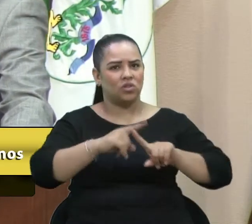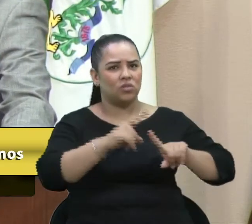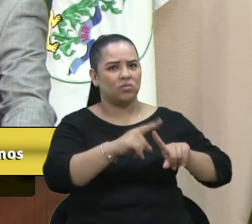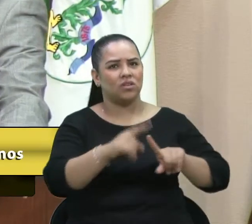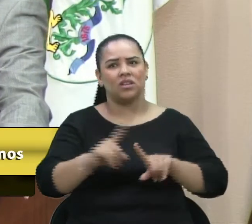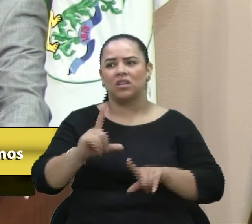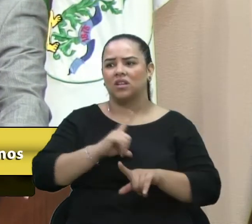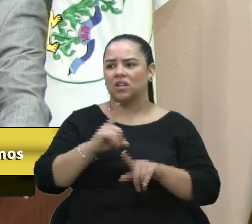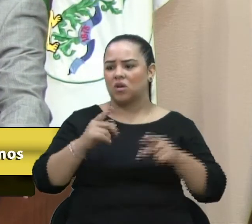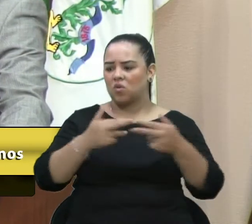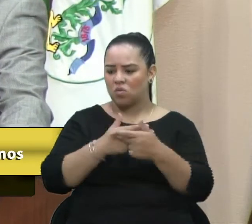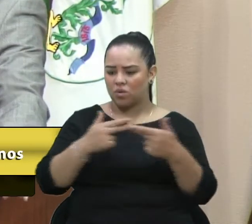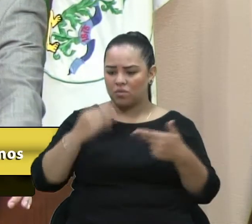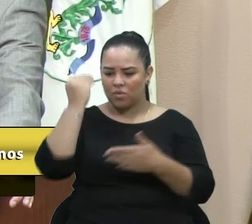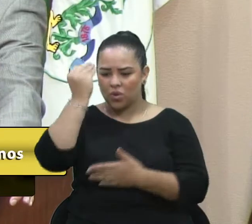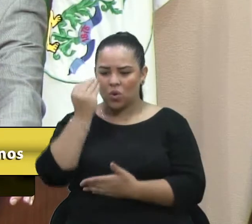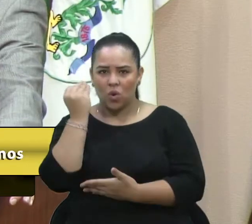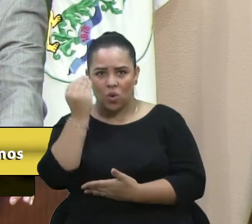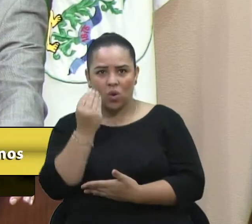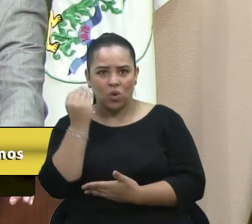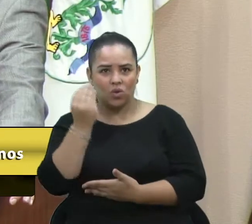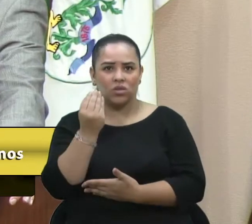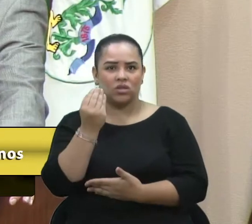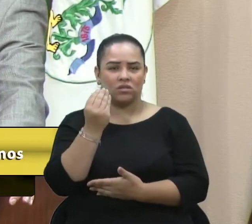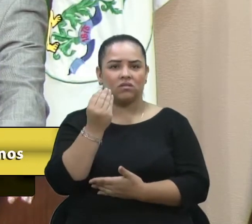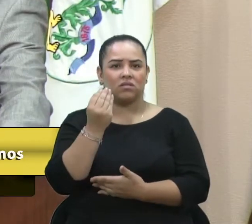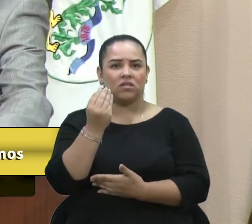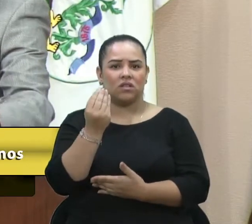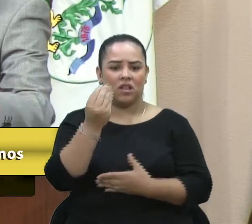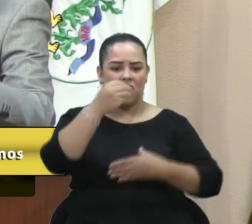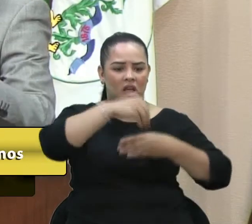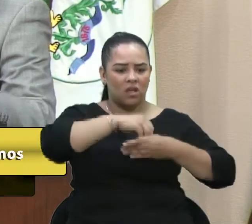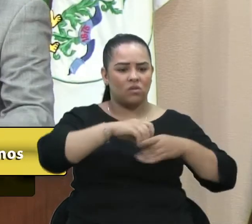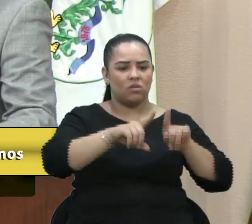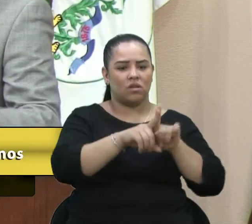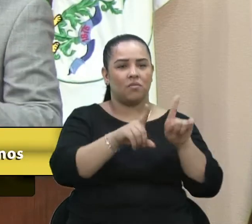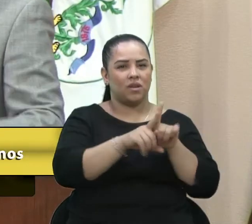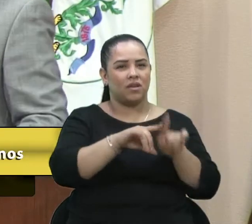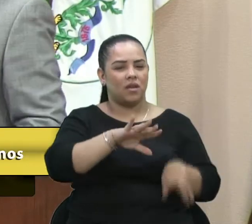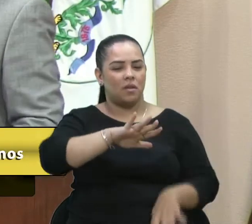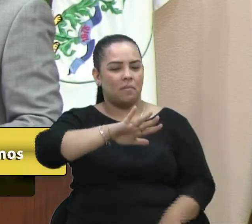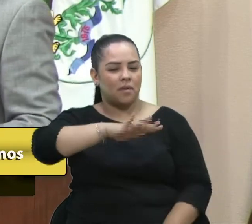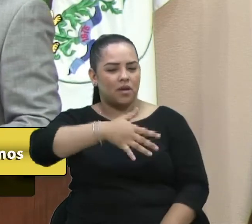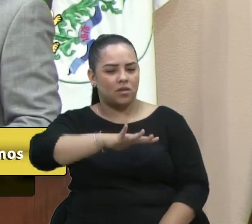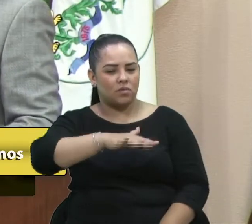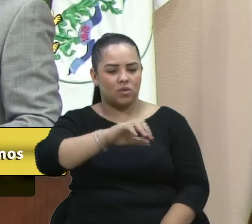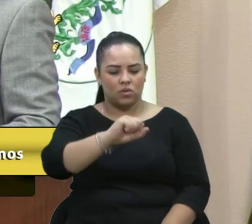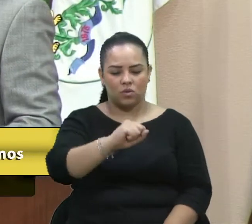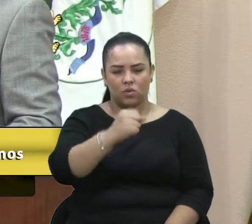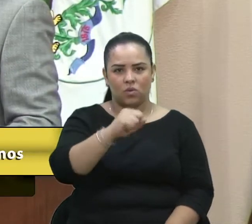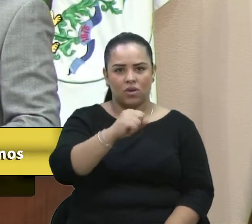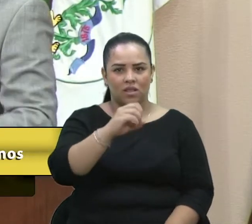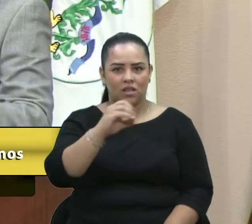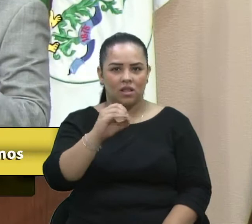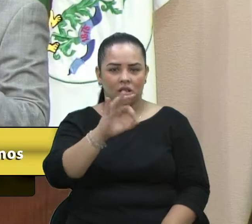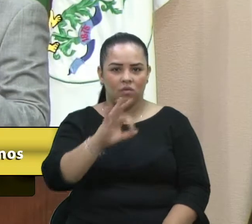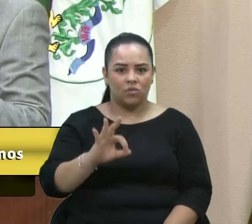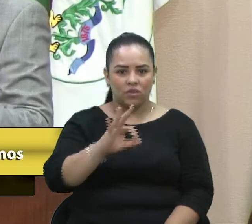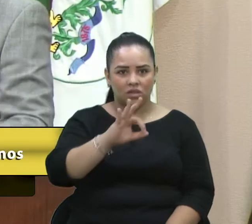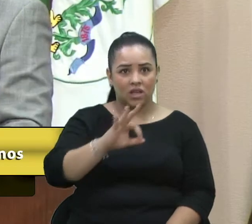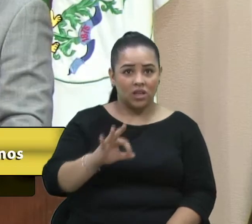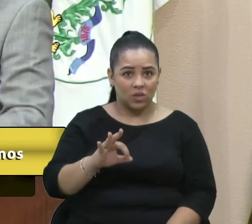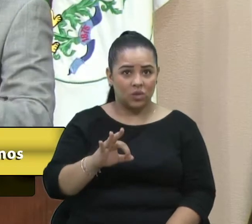aspectos psicológicos e sexuais. E cerca de 80% dos casos acontecem onde